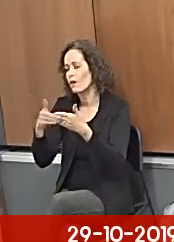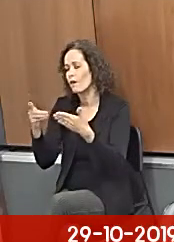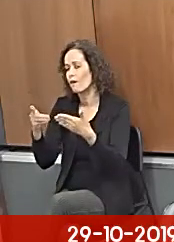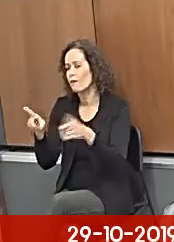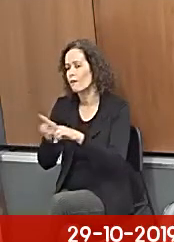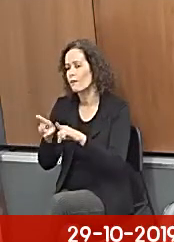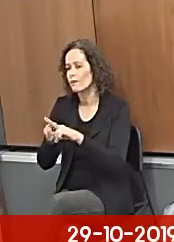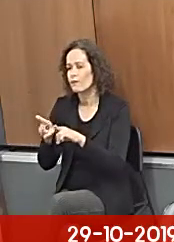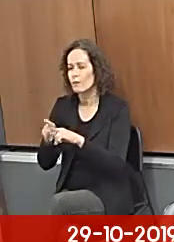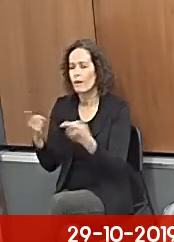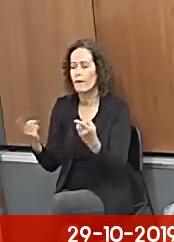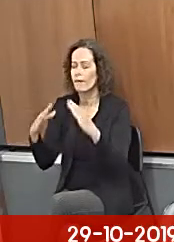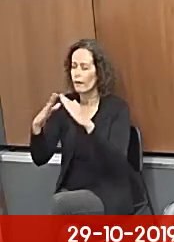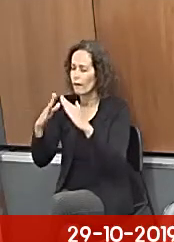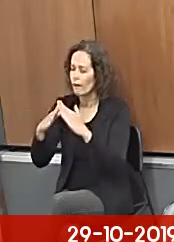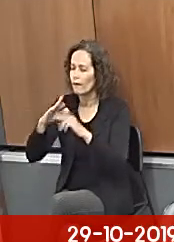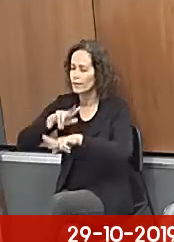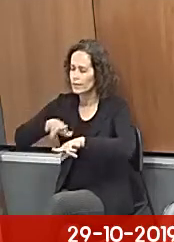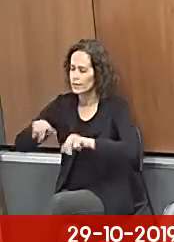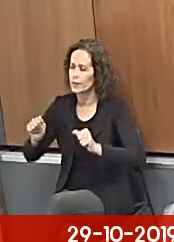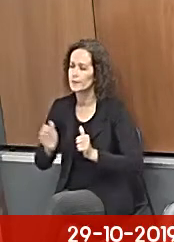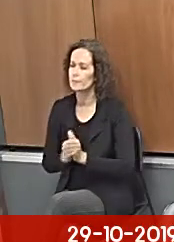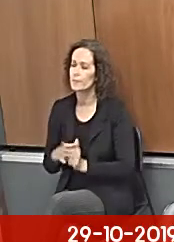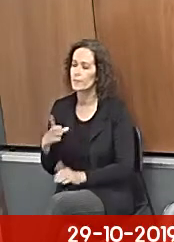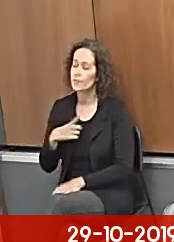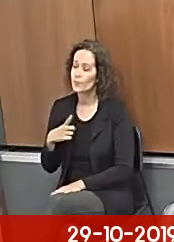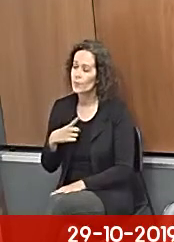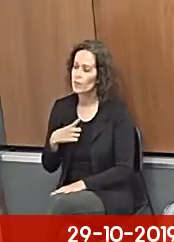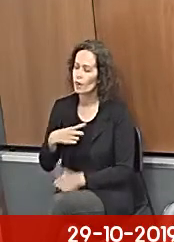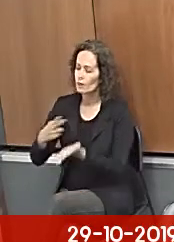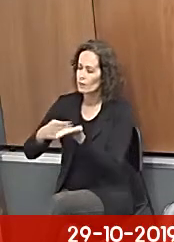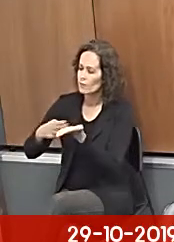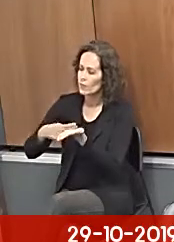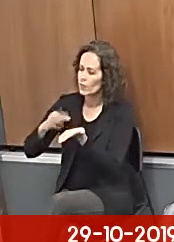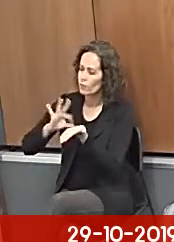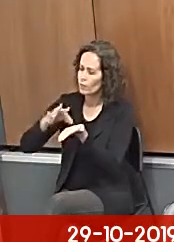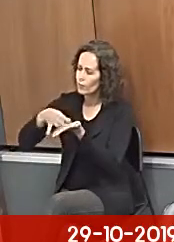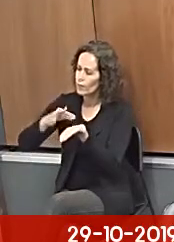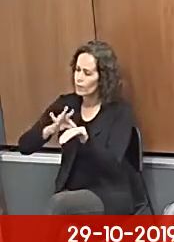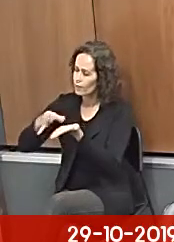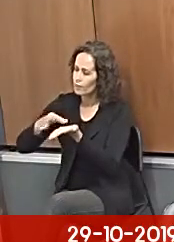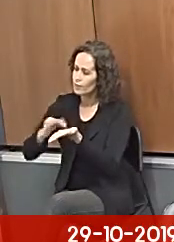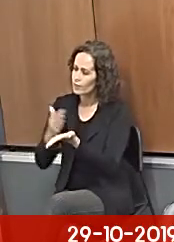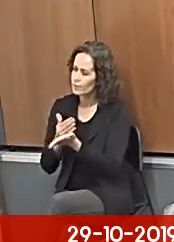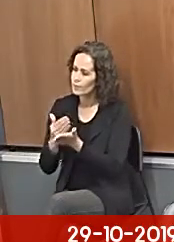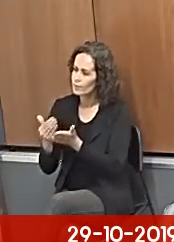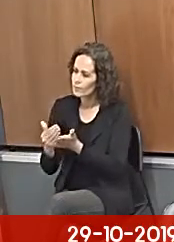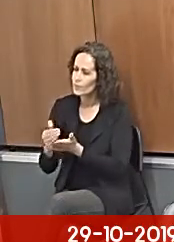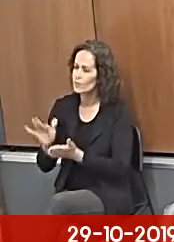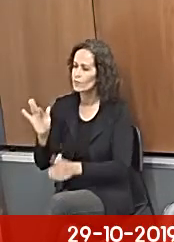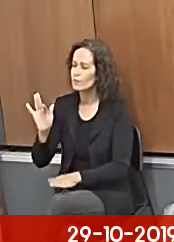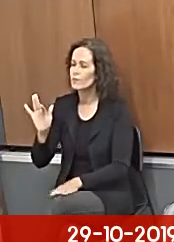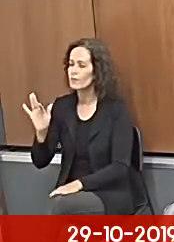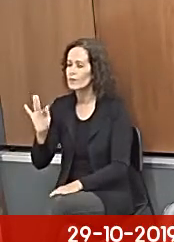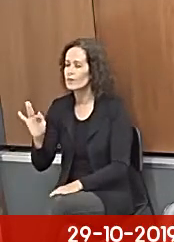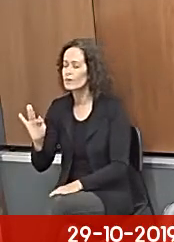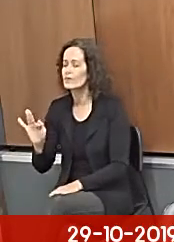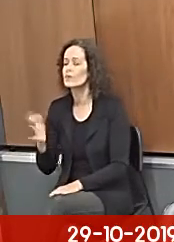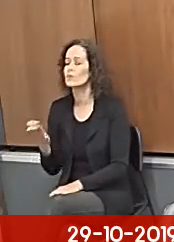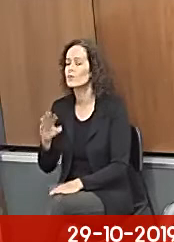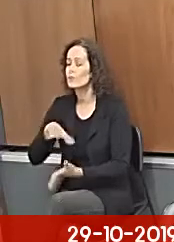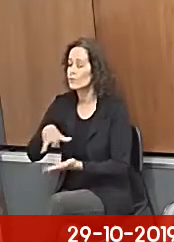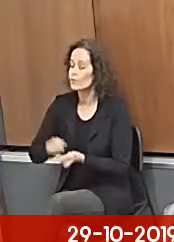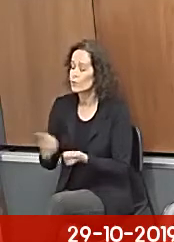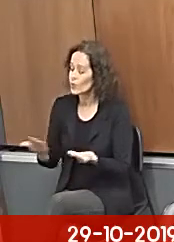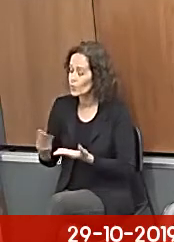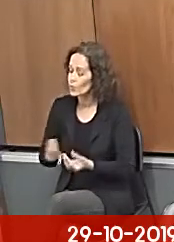Até álbum de figurinha tem para as crianças começarem a ver. Isso é distribuído nas escolas. Começou primeiro na Federação Mundial e hoje é distribuído nas escolas.